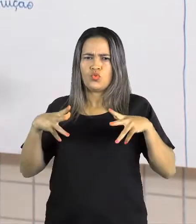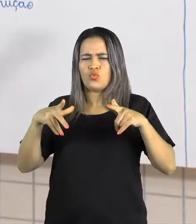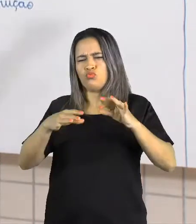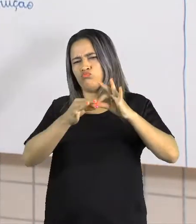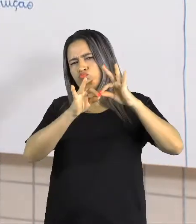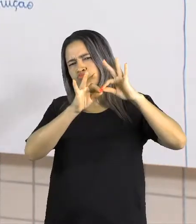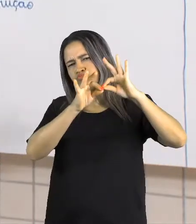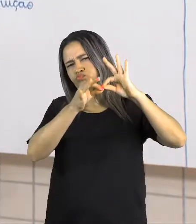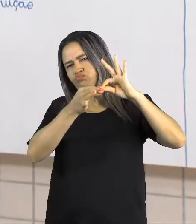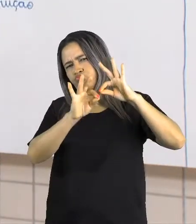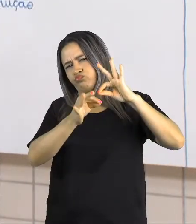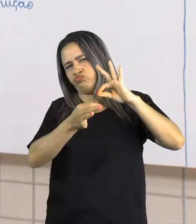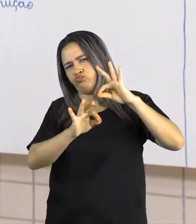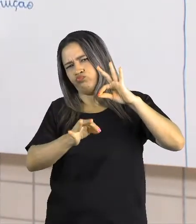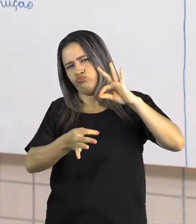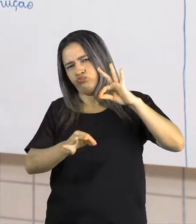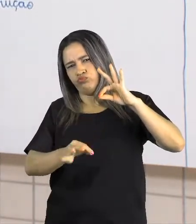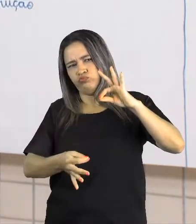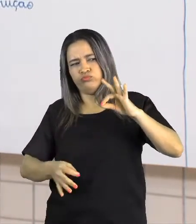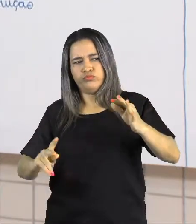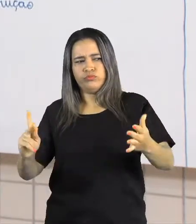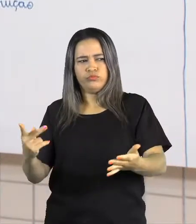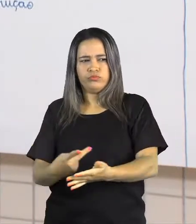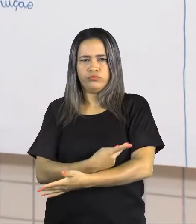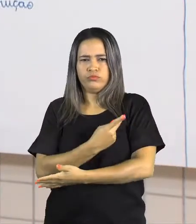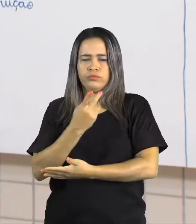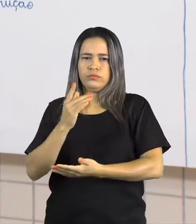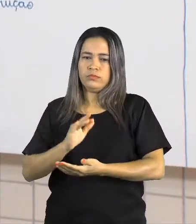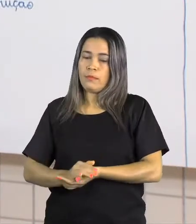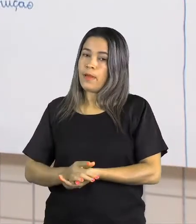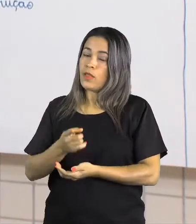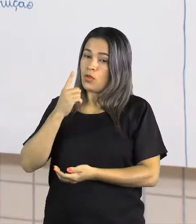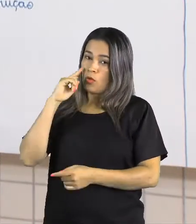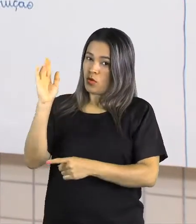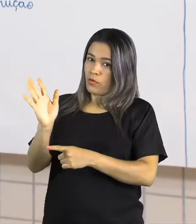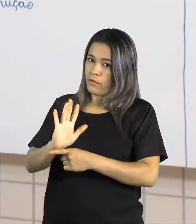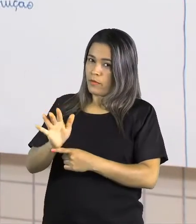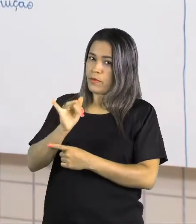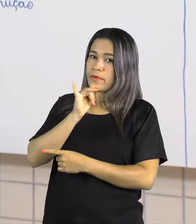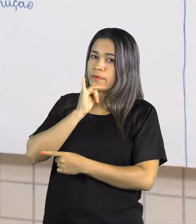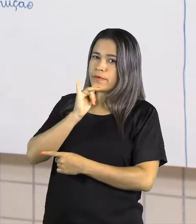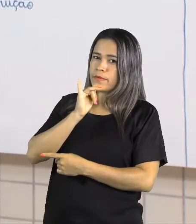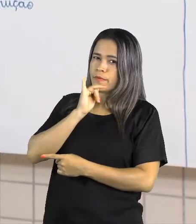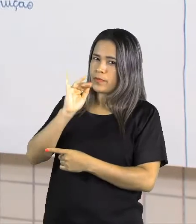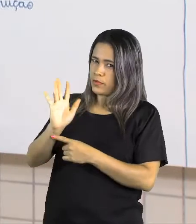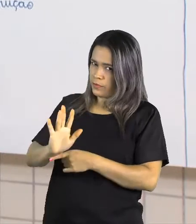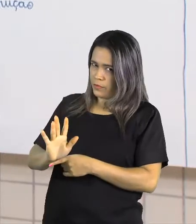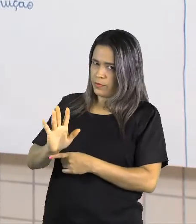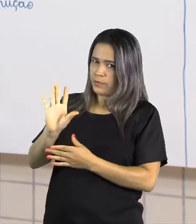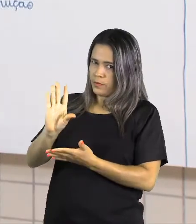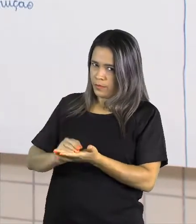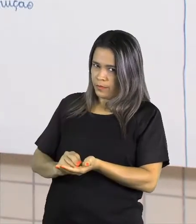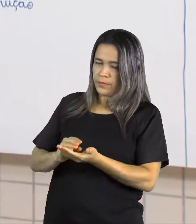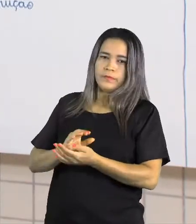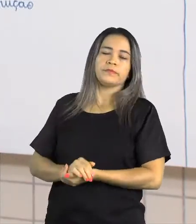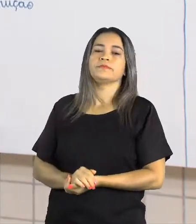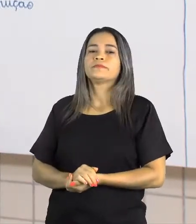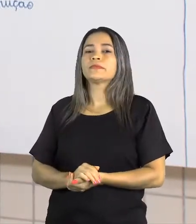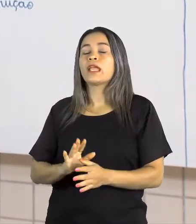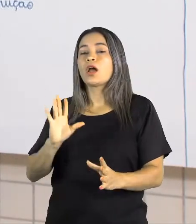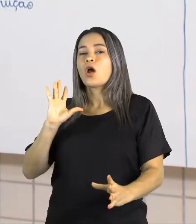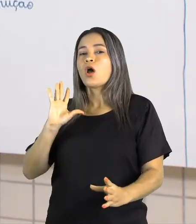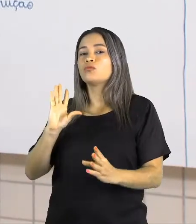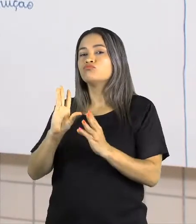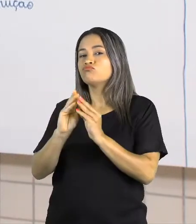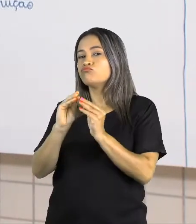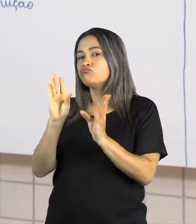desfecho, todo o acontecimento que teve naquele filme. Vou pegar o exemplo do filme, tá? E a conclusão